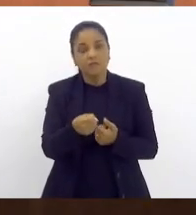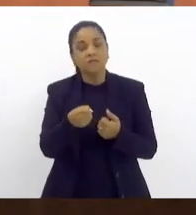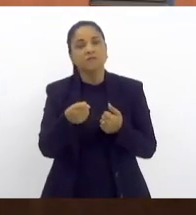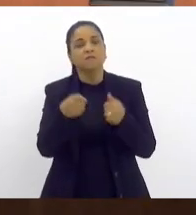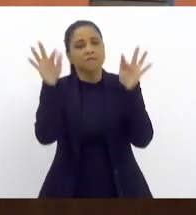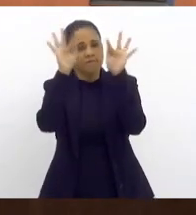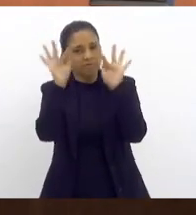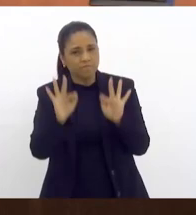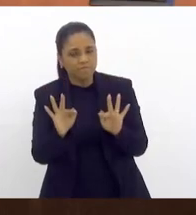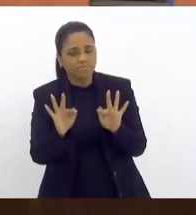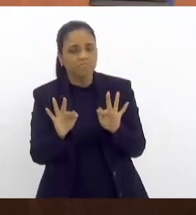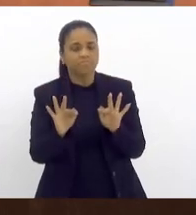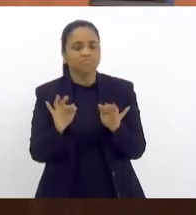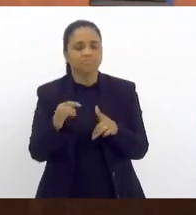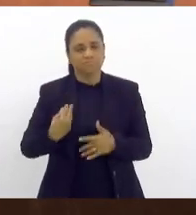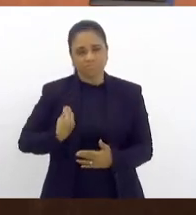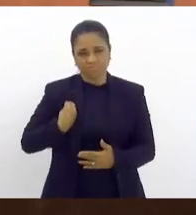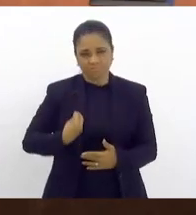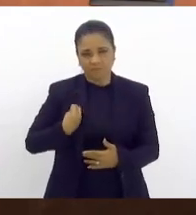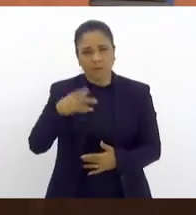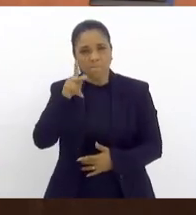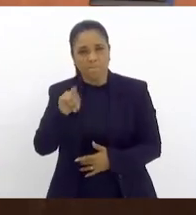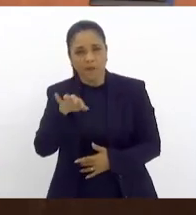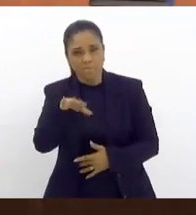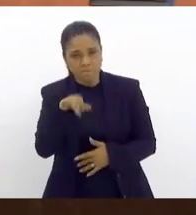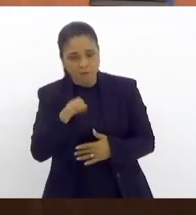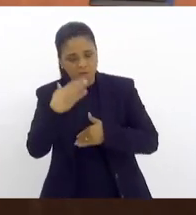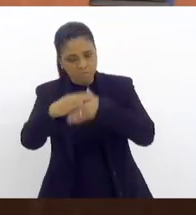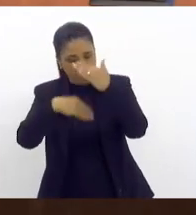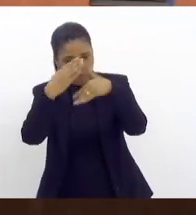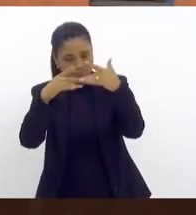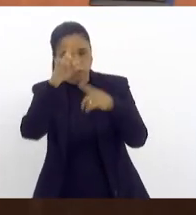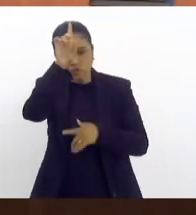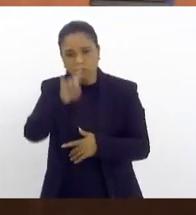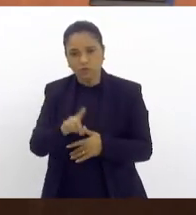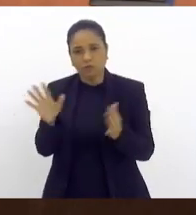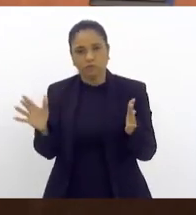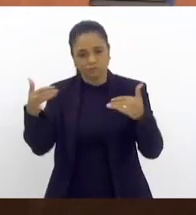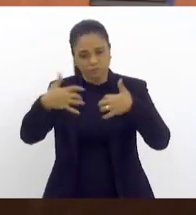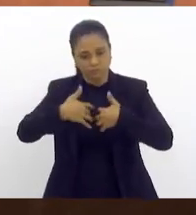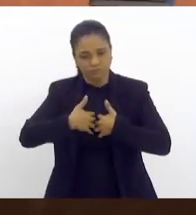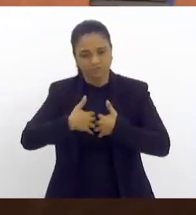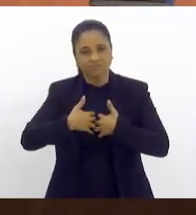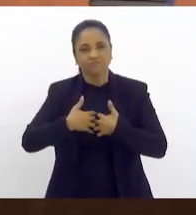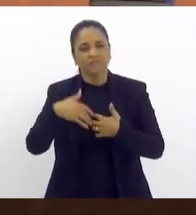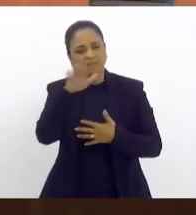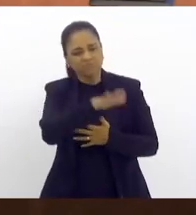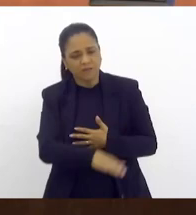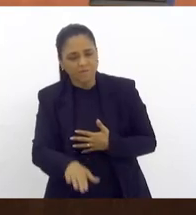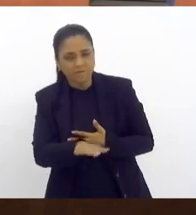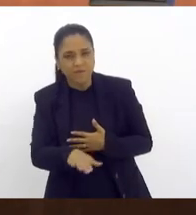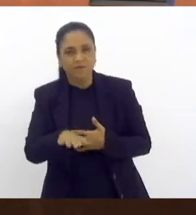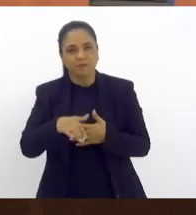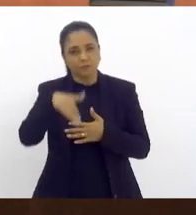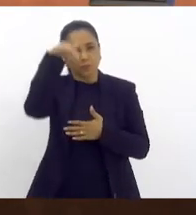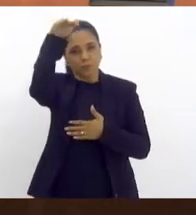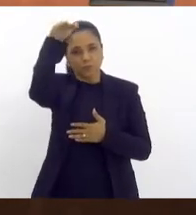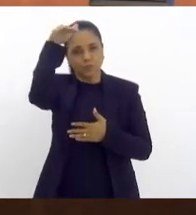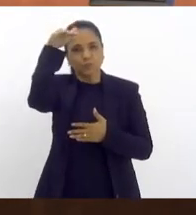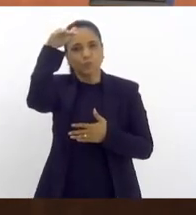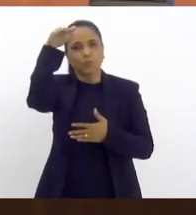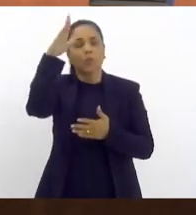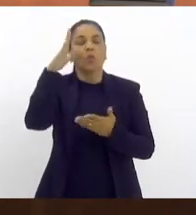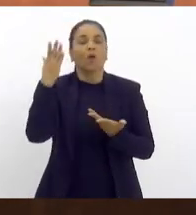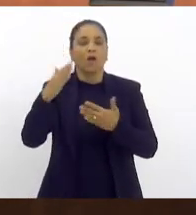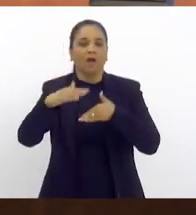feliz muito prósperas e de direitos as pessoas com autismo na infância na vida adulta e também Quando